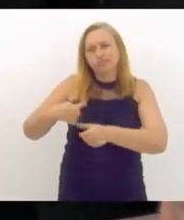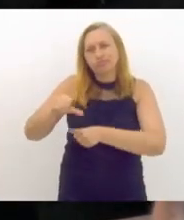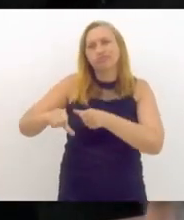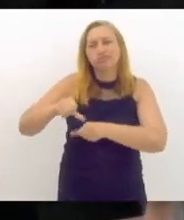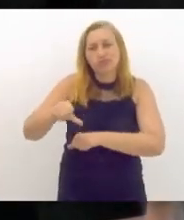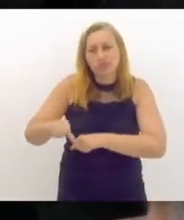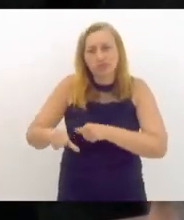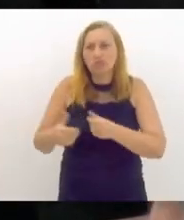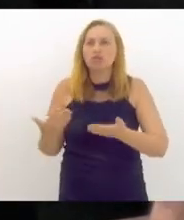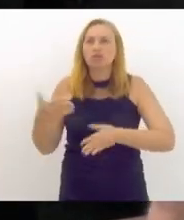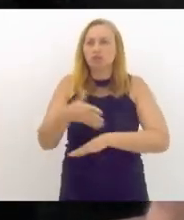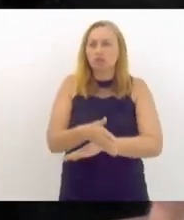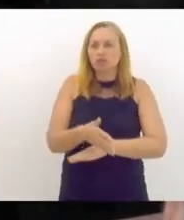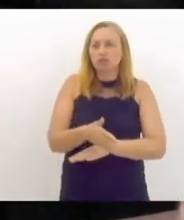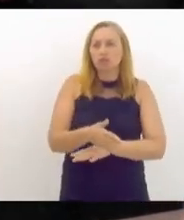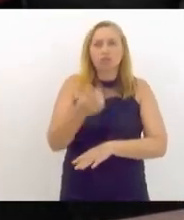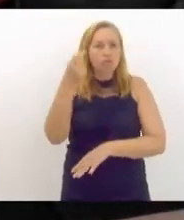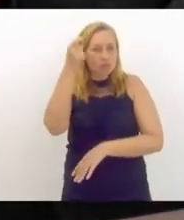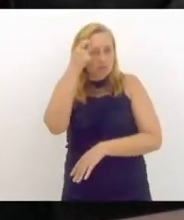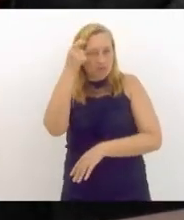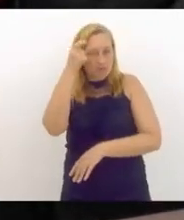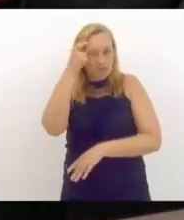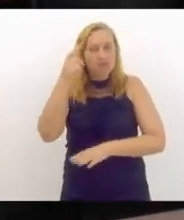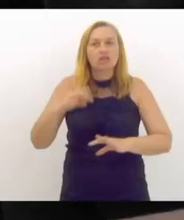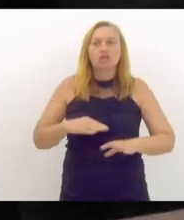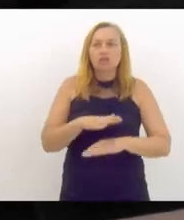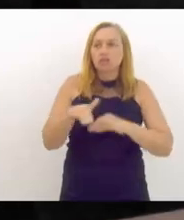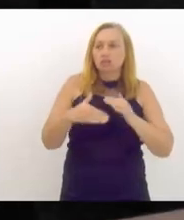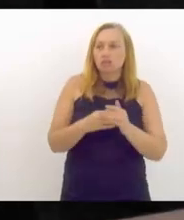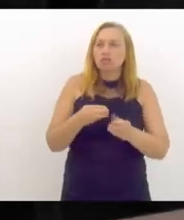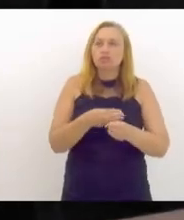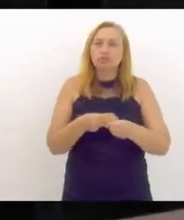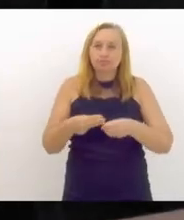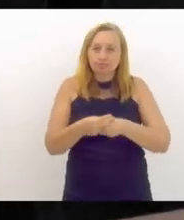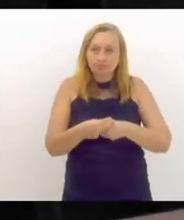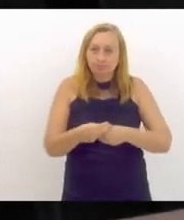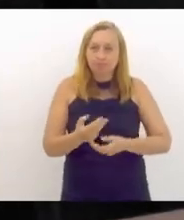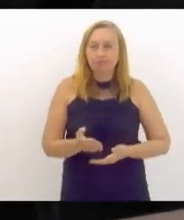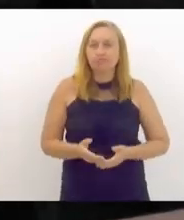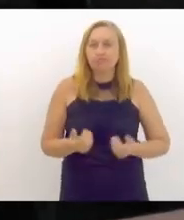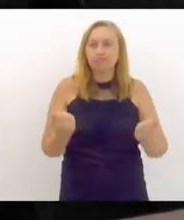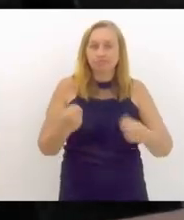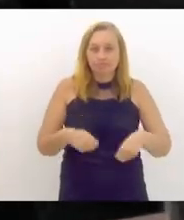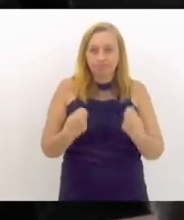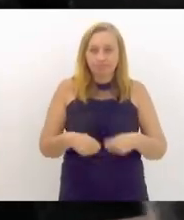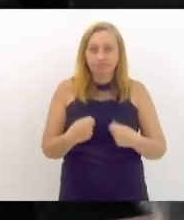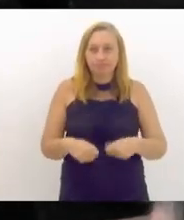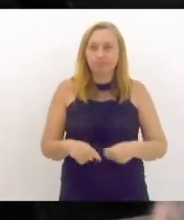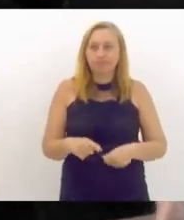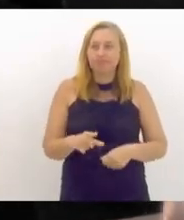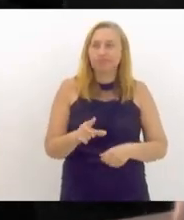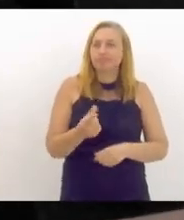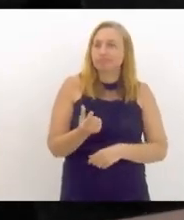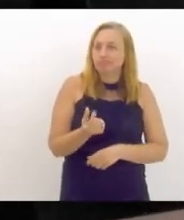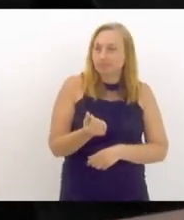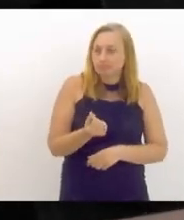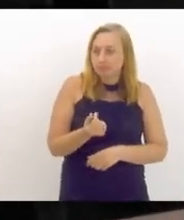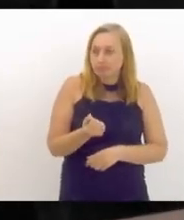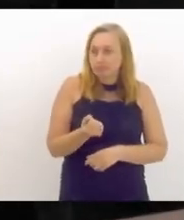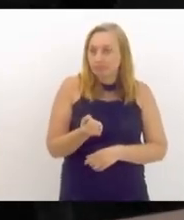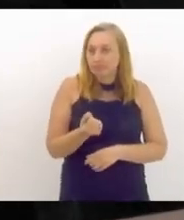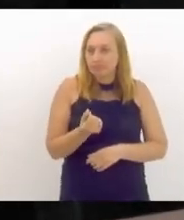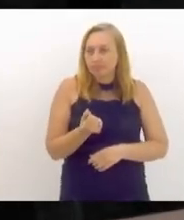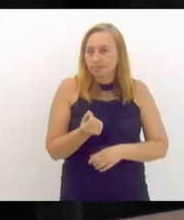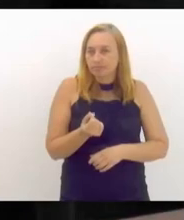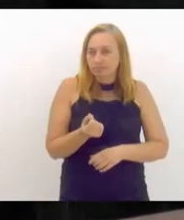avançando, chegou ao bom senso de que todos os municípios necessitam ter a taxa de contribuição de iluminação